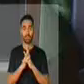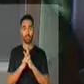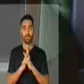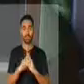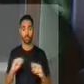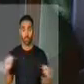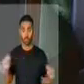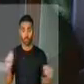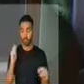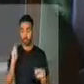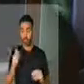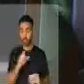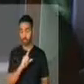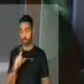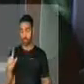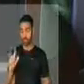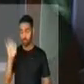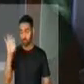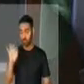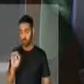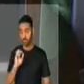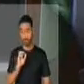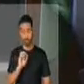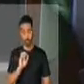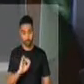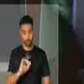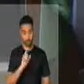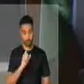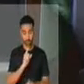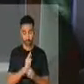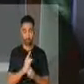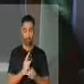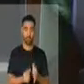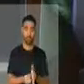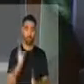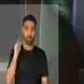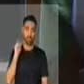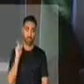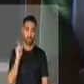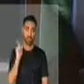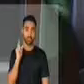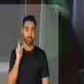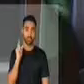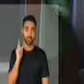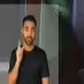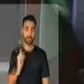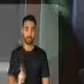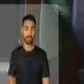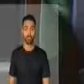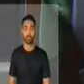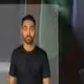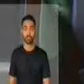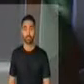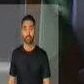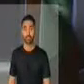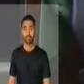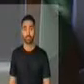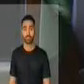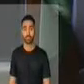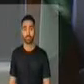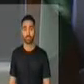100% quando o diagnóstico é feito no tempo adequado. E nós temos